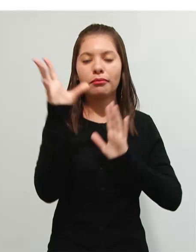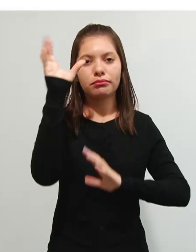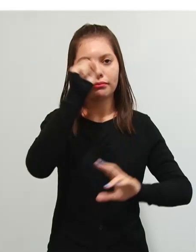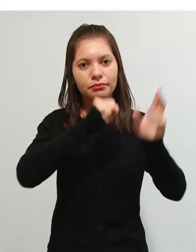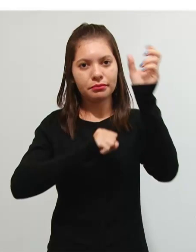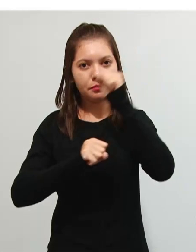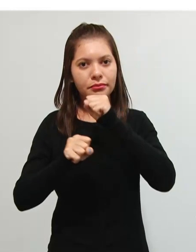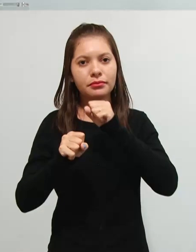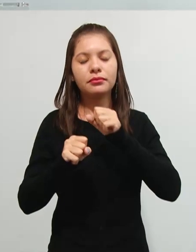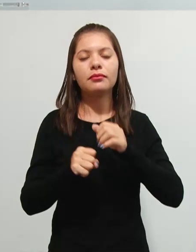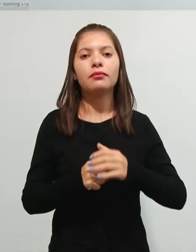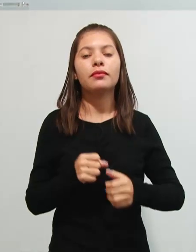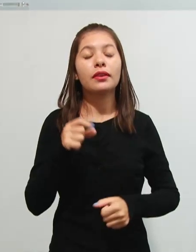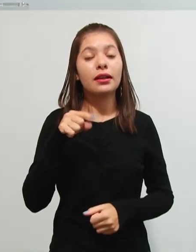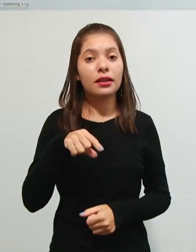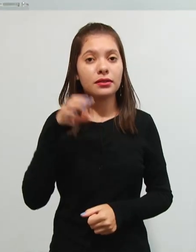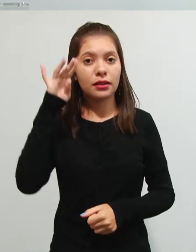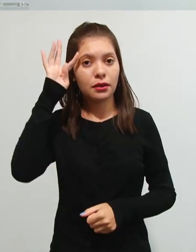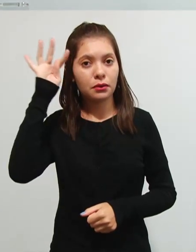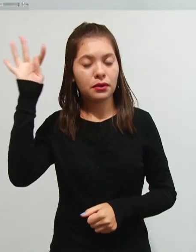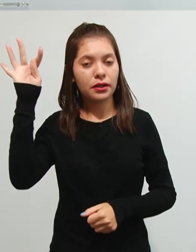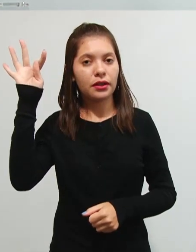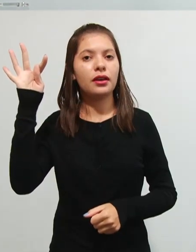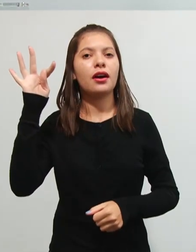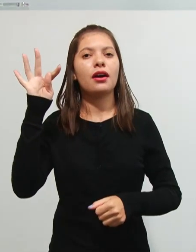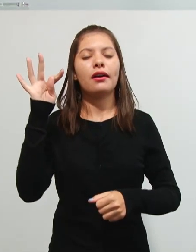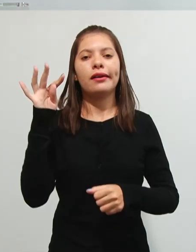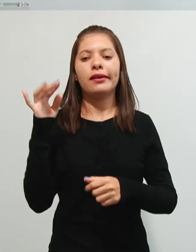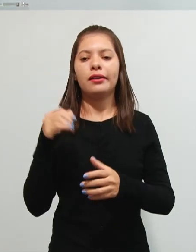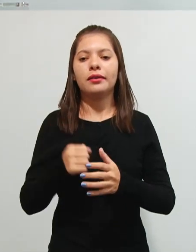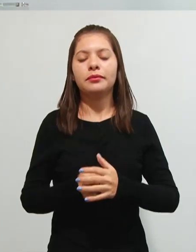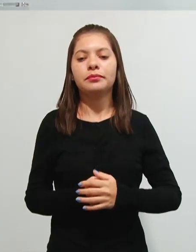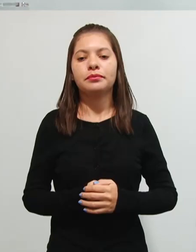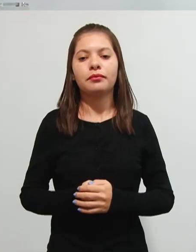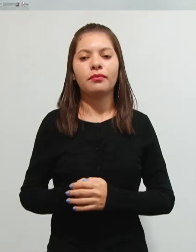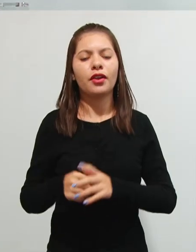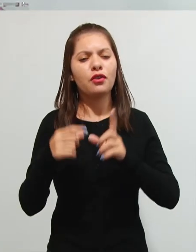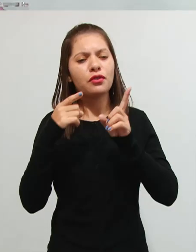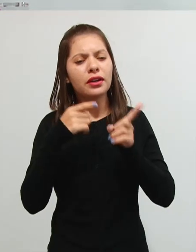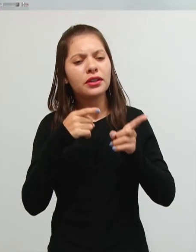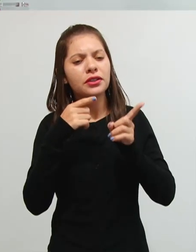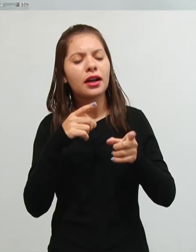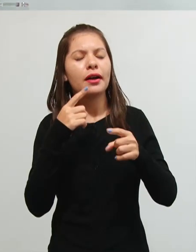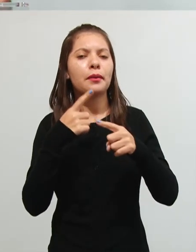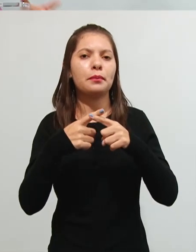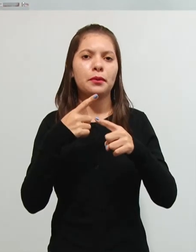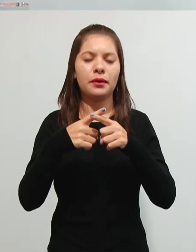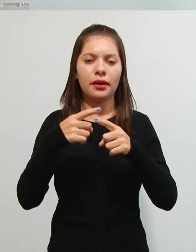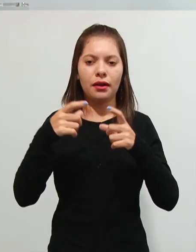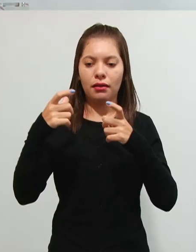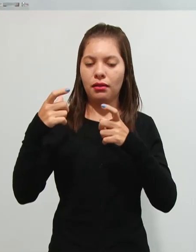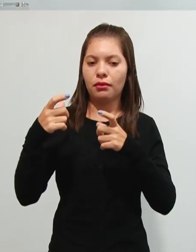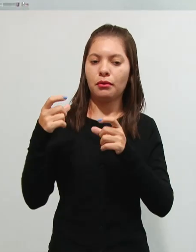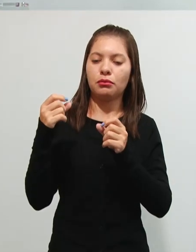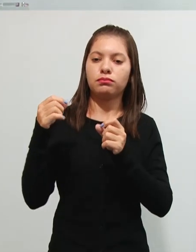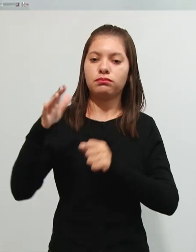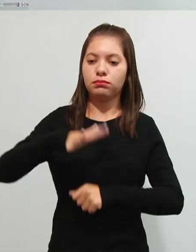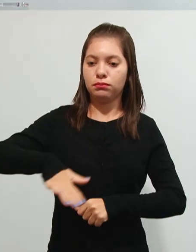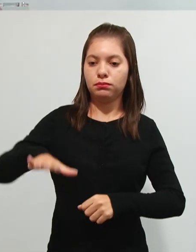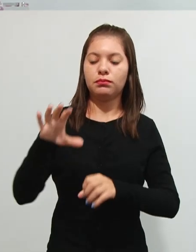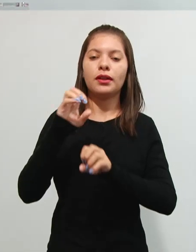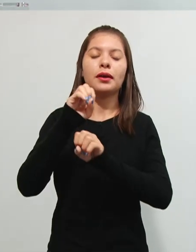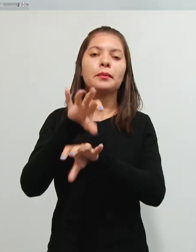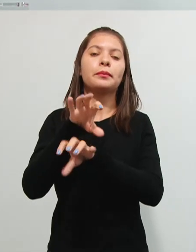aprendizagem. Esta teoria muitas vezes foi criticada, especialmente no âmbito da educação escolar